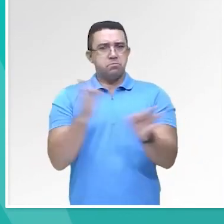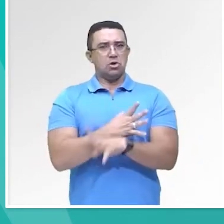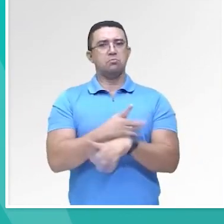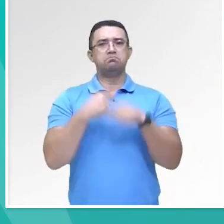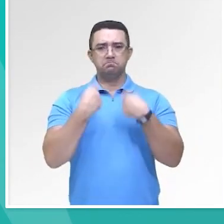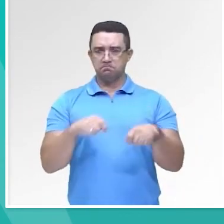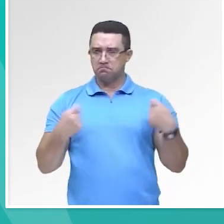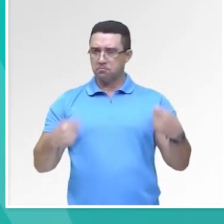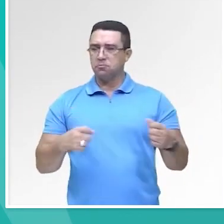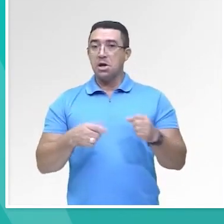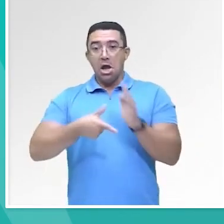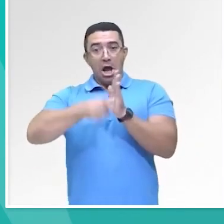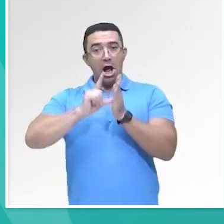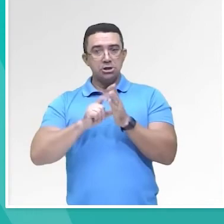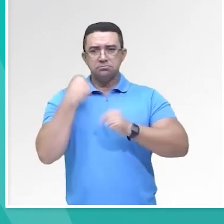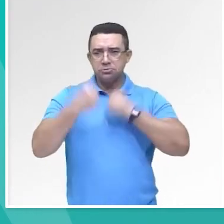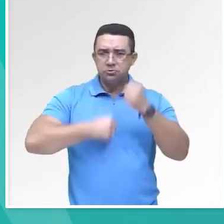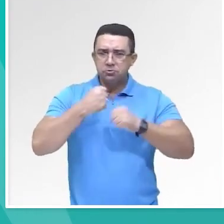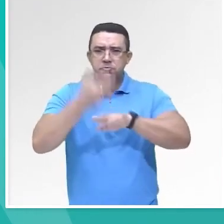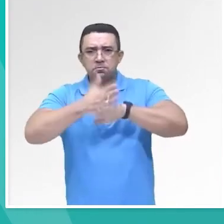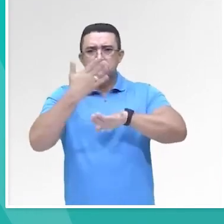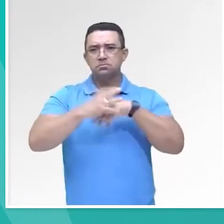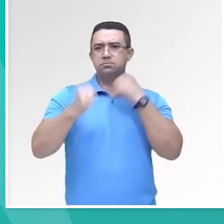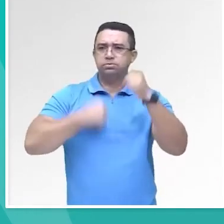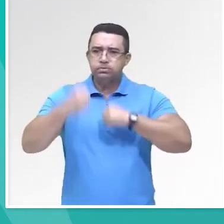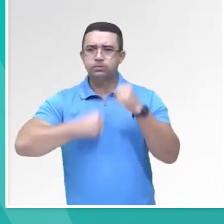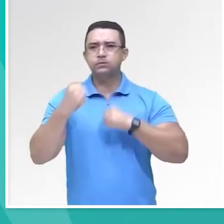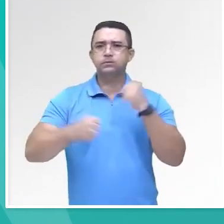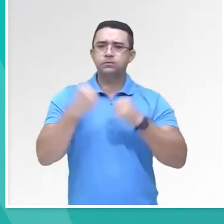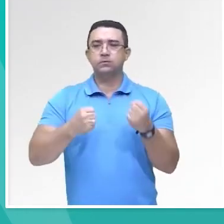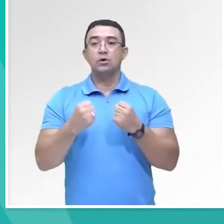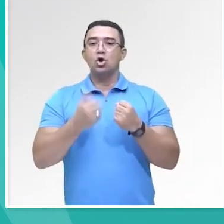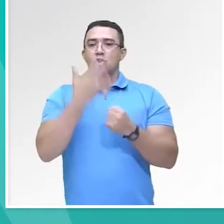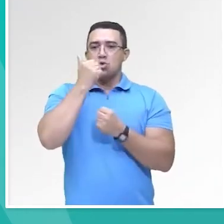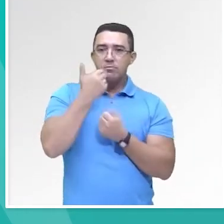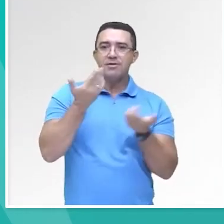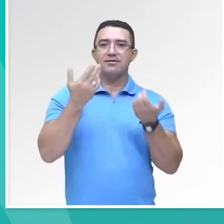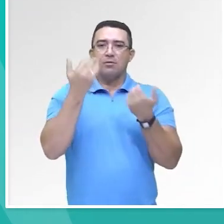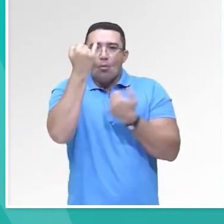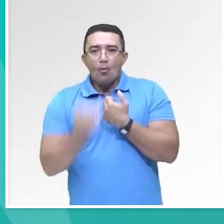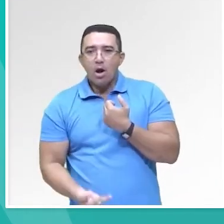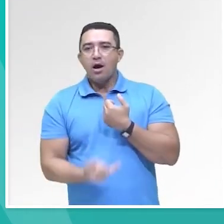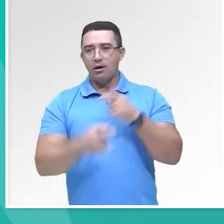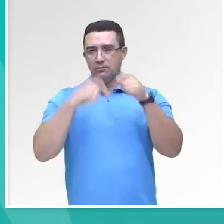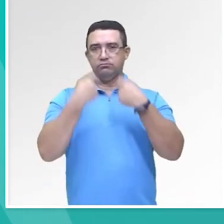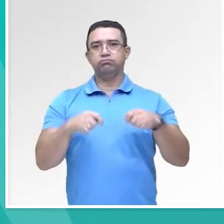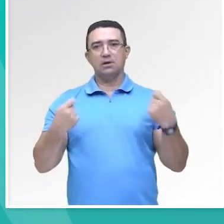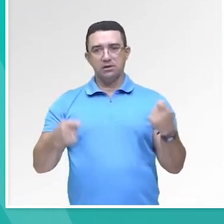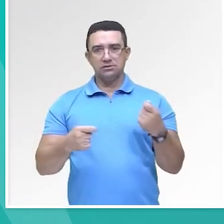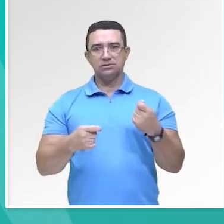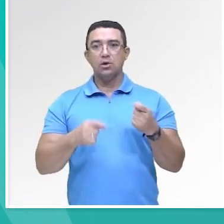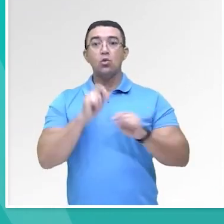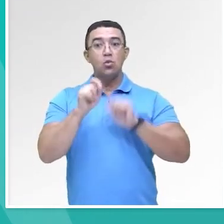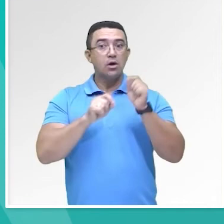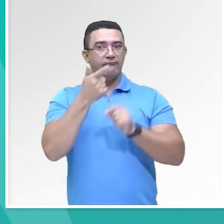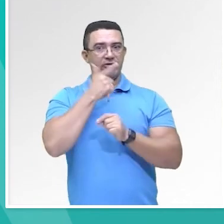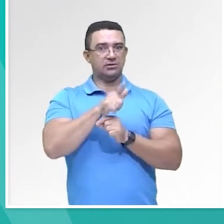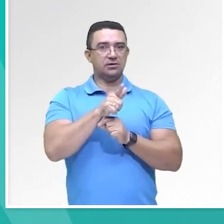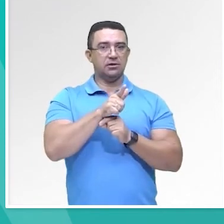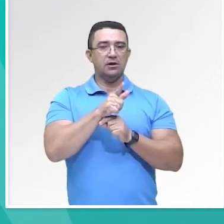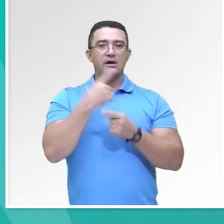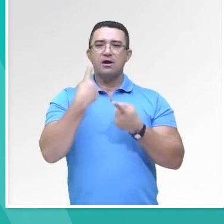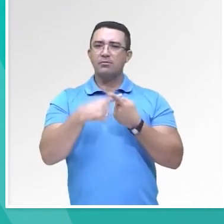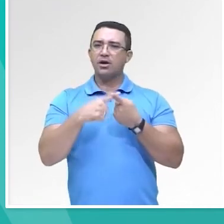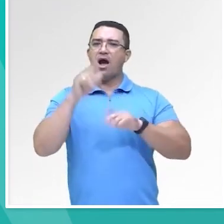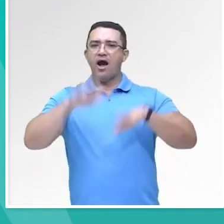tá certo? Por quê? Ele vai ter que saber dosar aí a sua resistência. Horas ele vai ter que